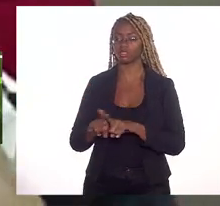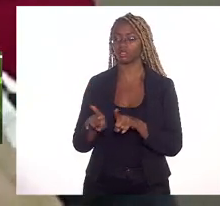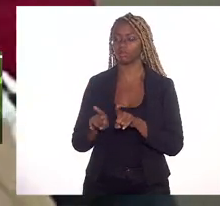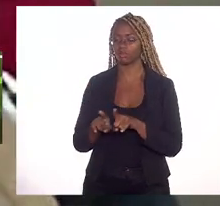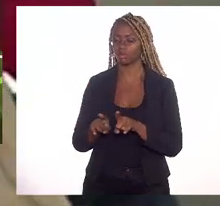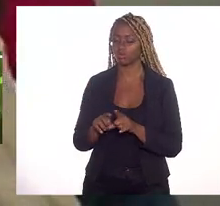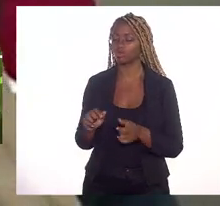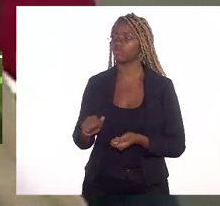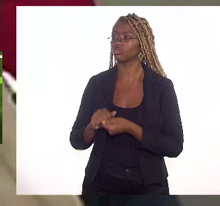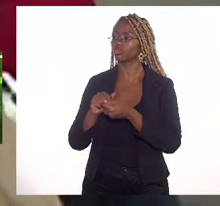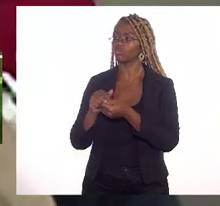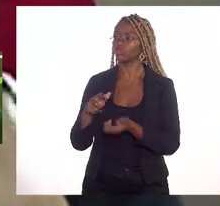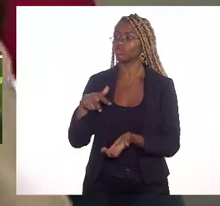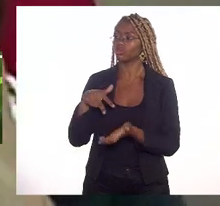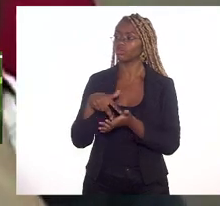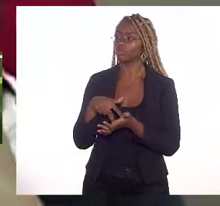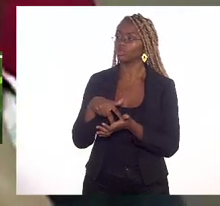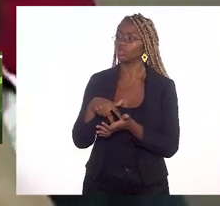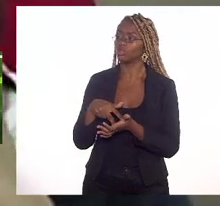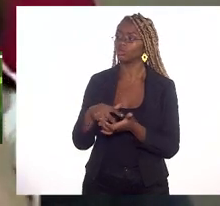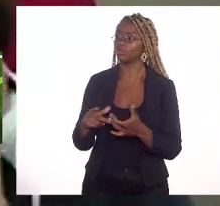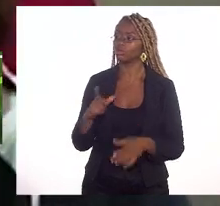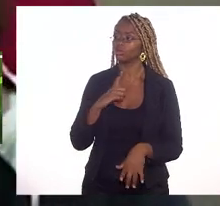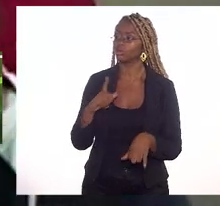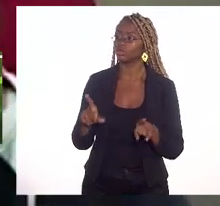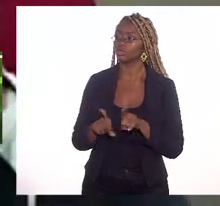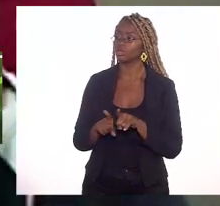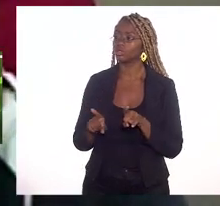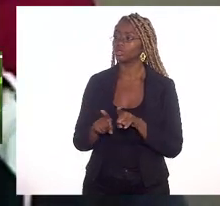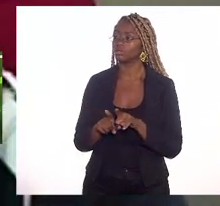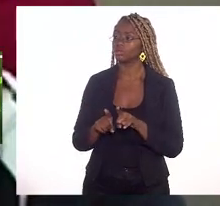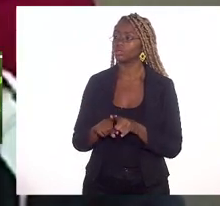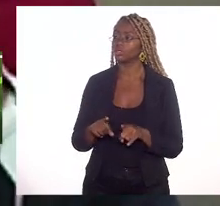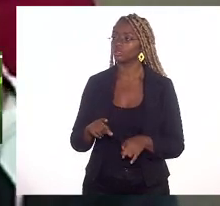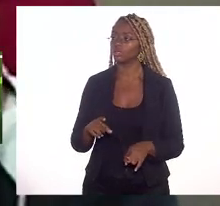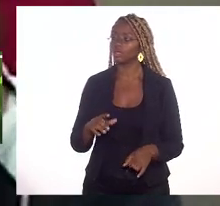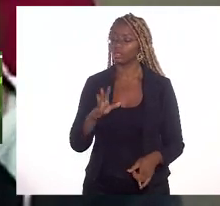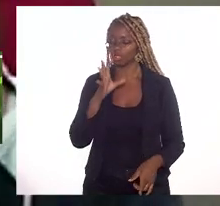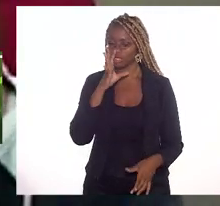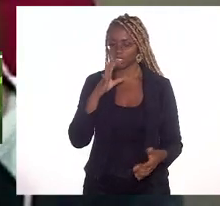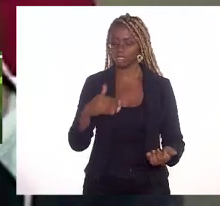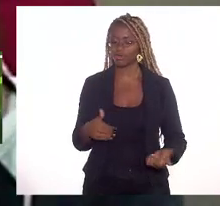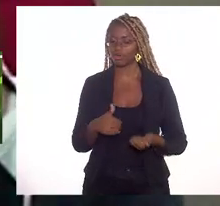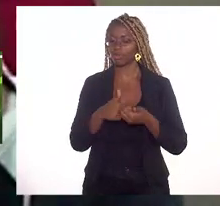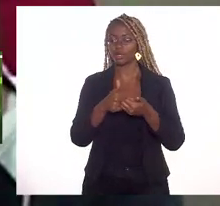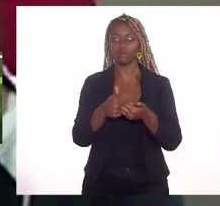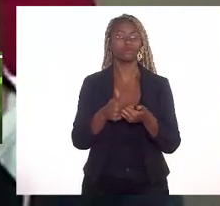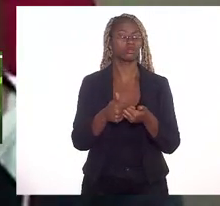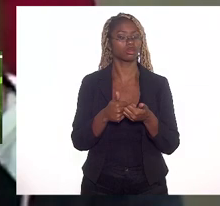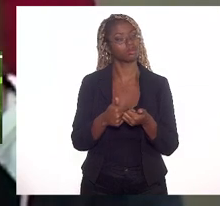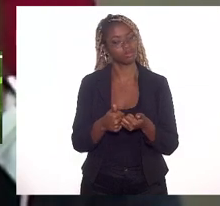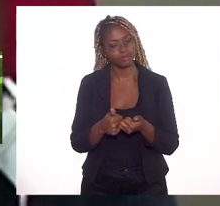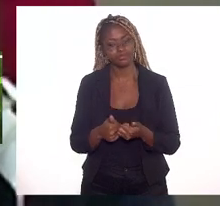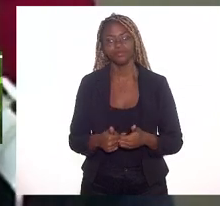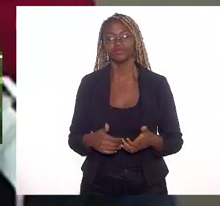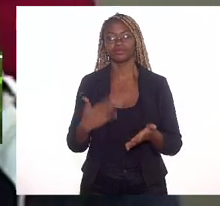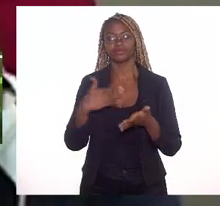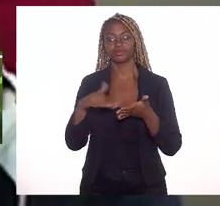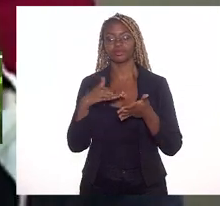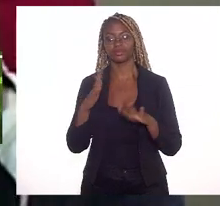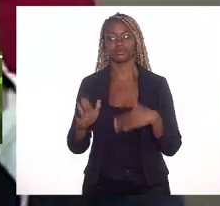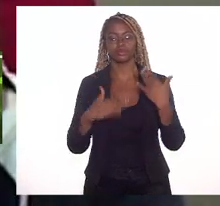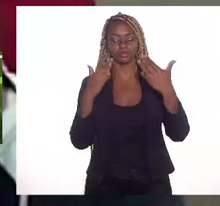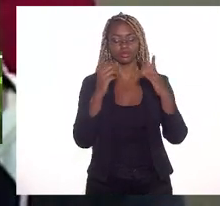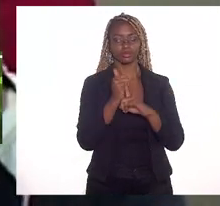frente parlamentar, vamos ter aí uma ações de acompanhamento junto à Secretaria de Desenvolvimento Social,